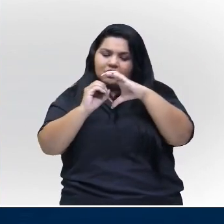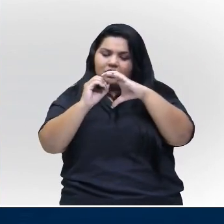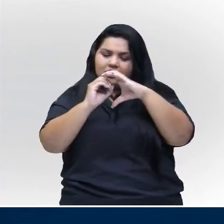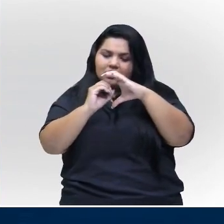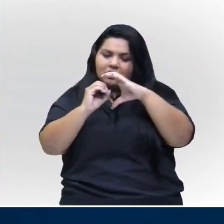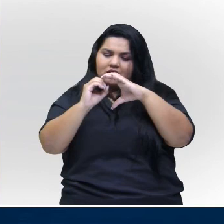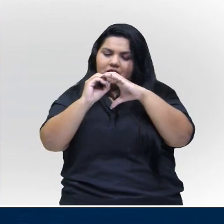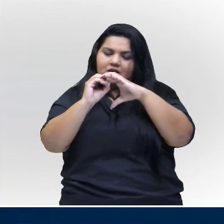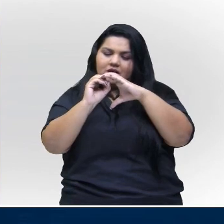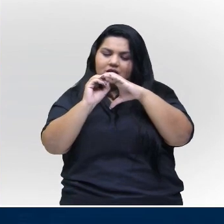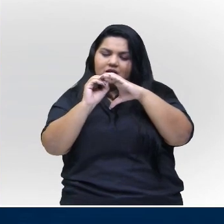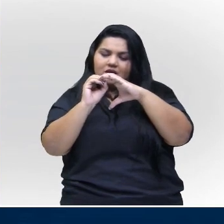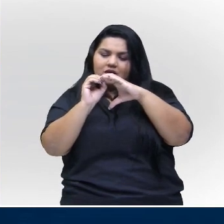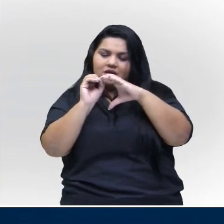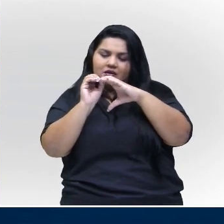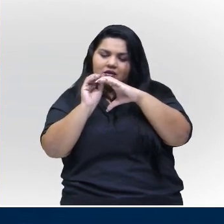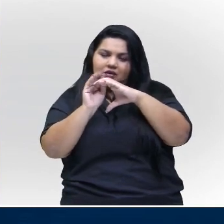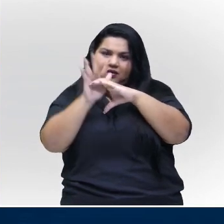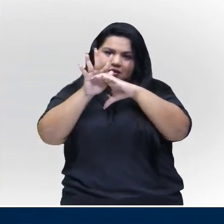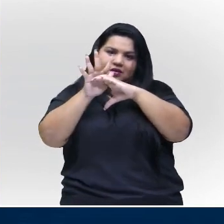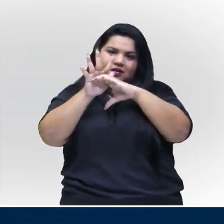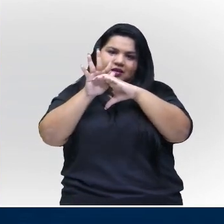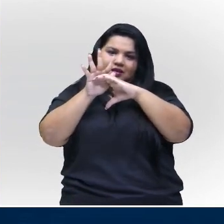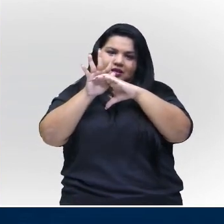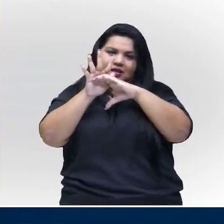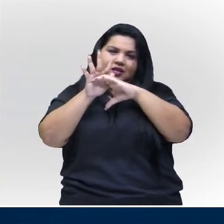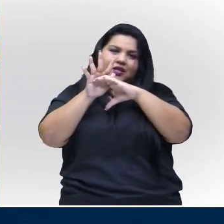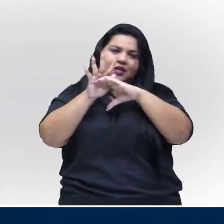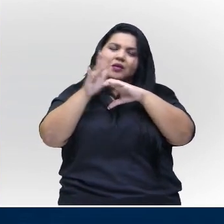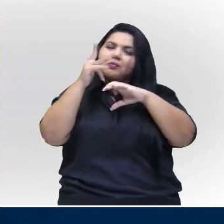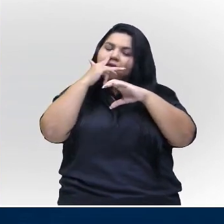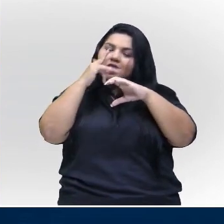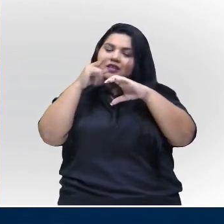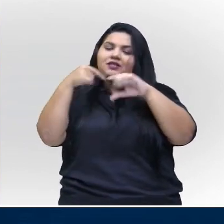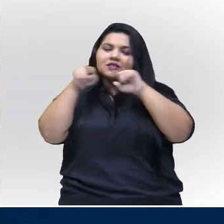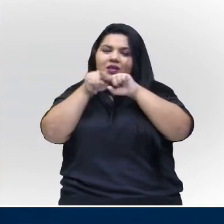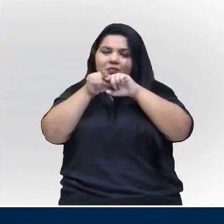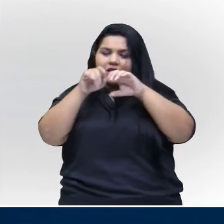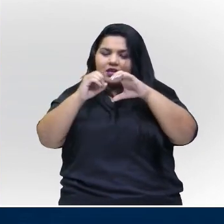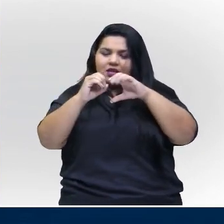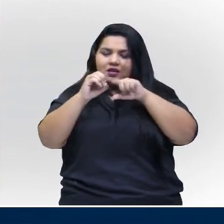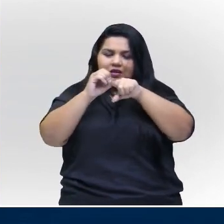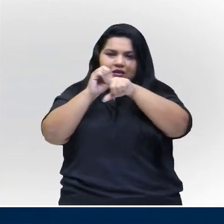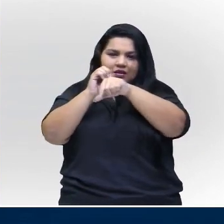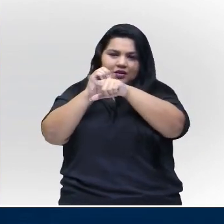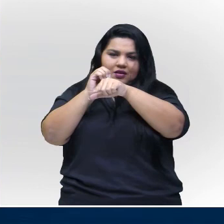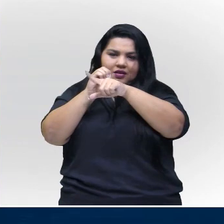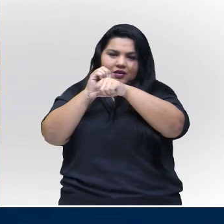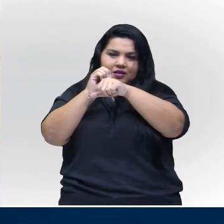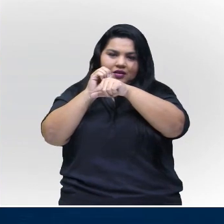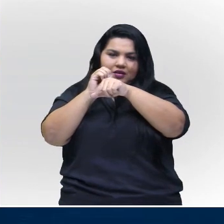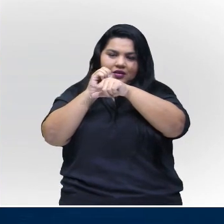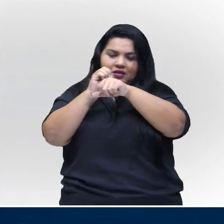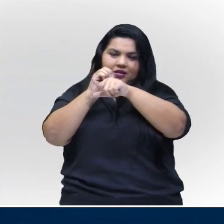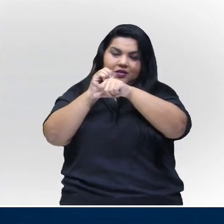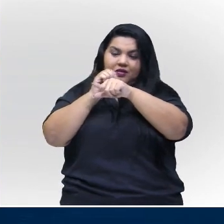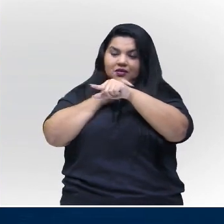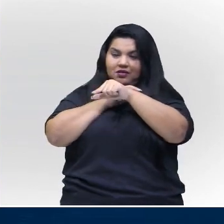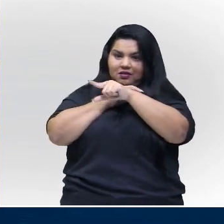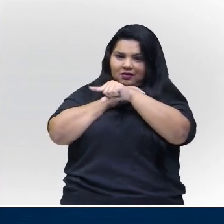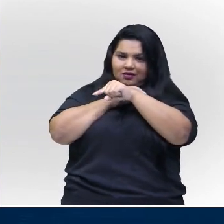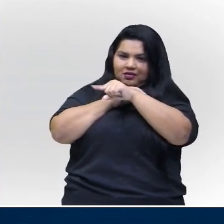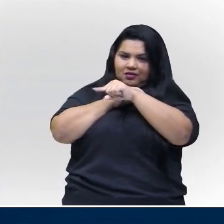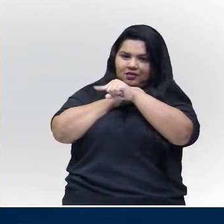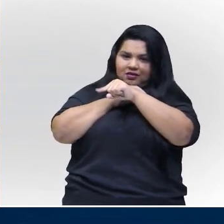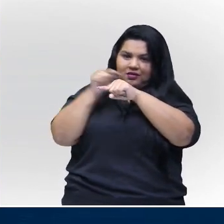formar o flagelo. O flagelo é como se fosse uma cauda que algumas células podem apresentar. As células que apresentam esses